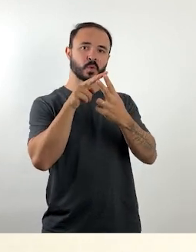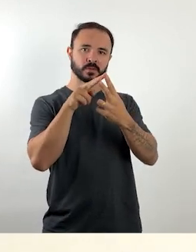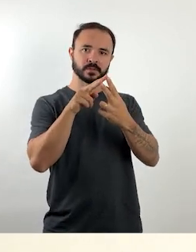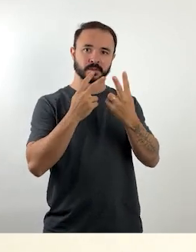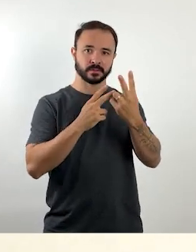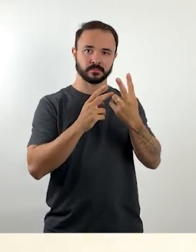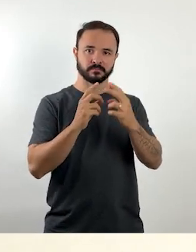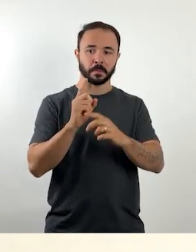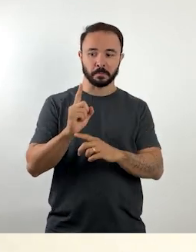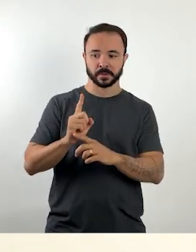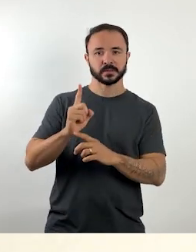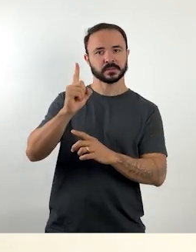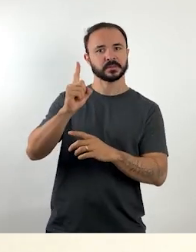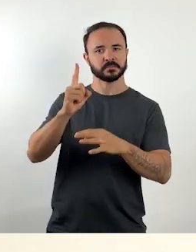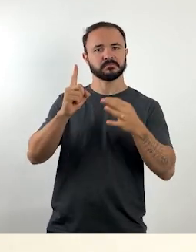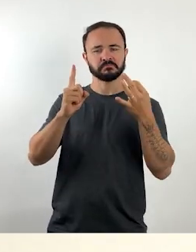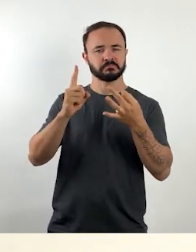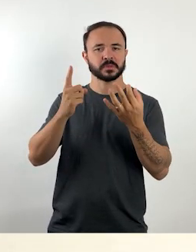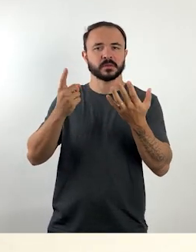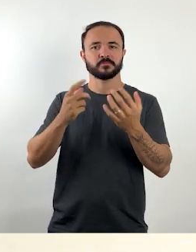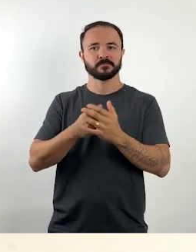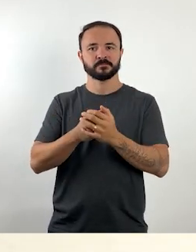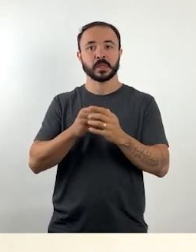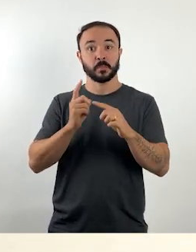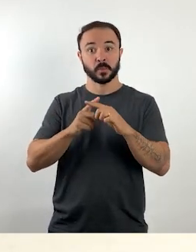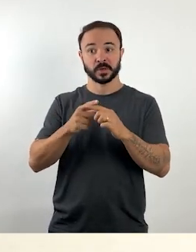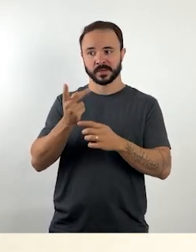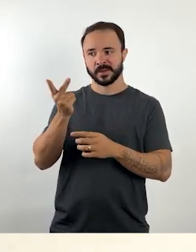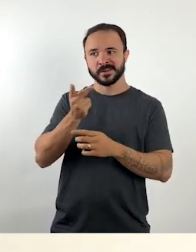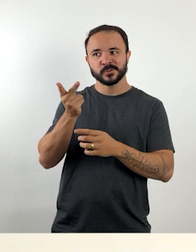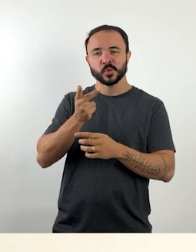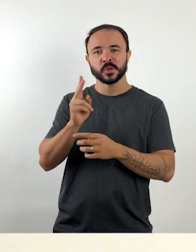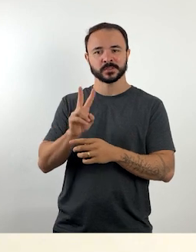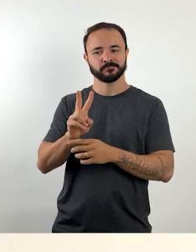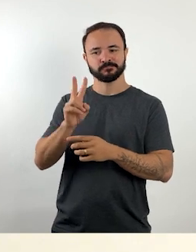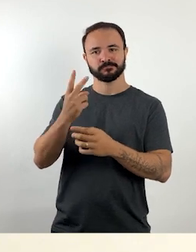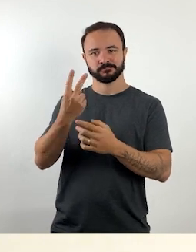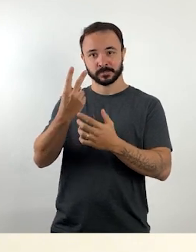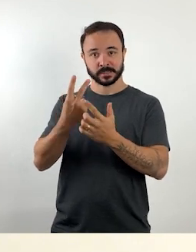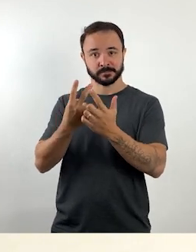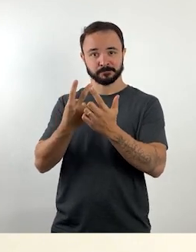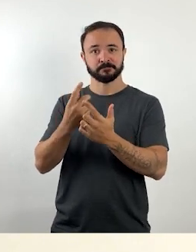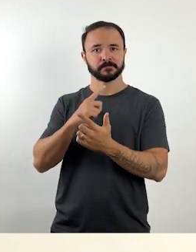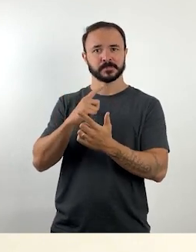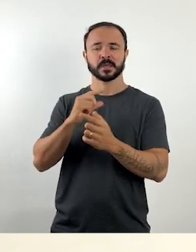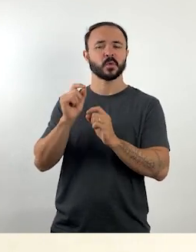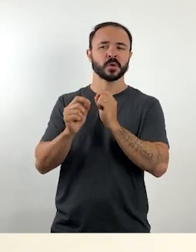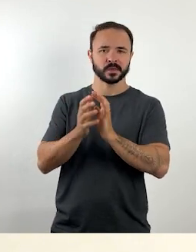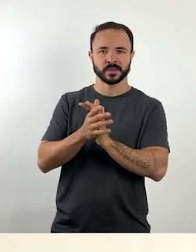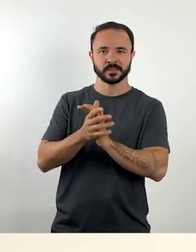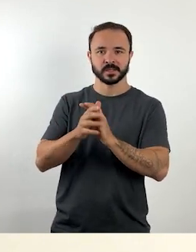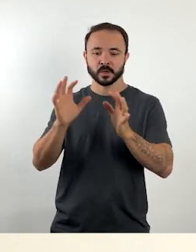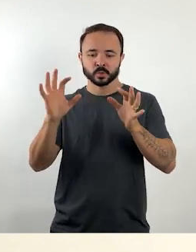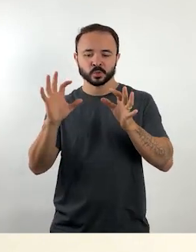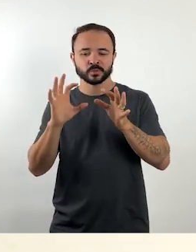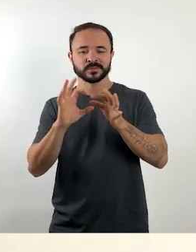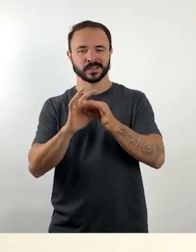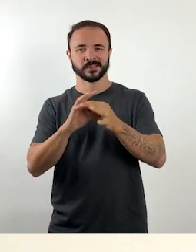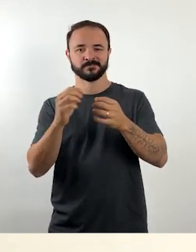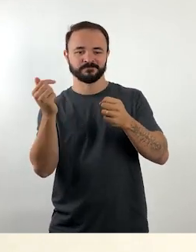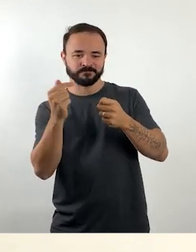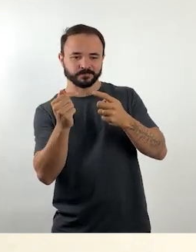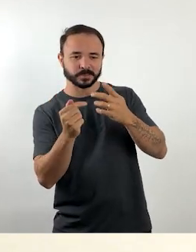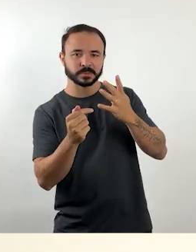eles ainda ficaram para cima, porque a partir desses 2 pinos, eu vou fazer a fixação do restante das